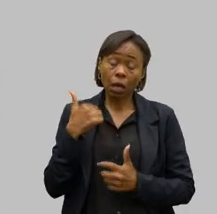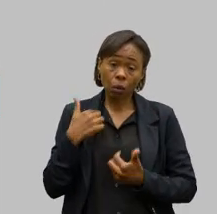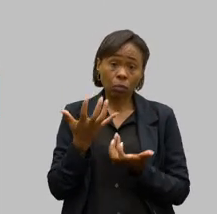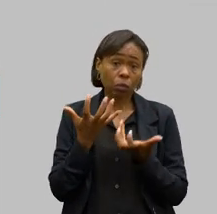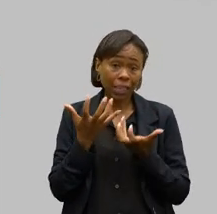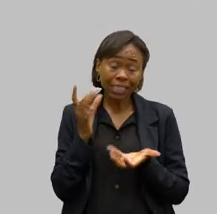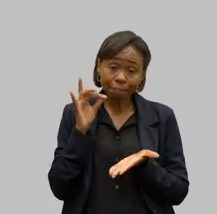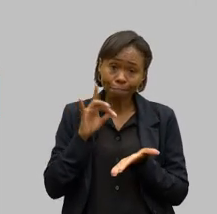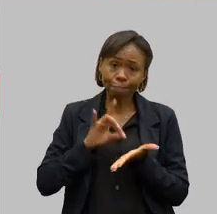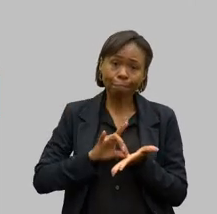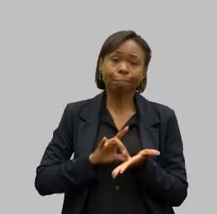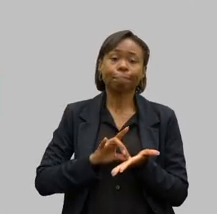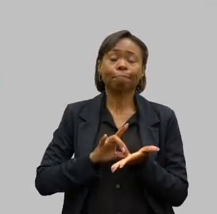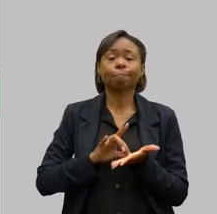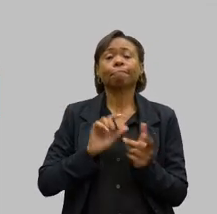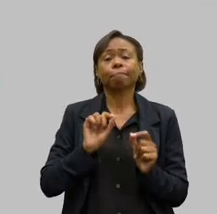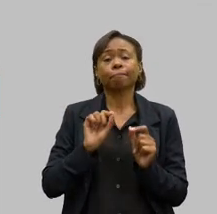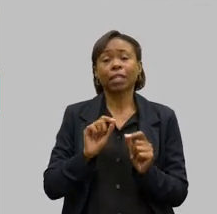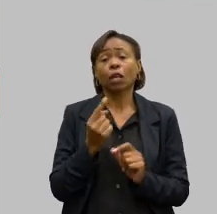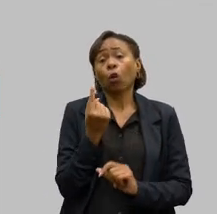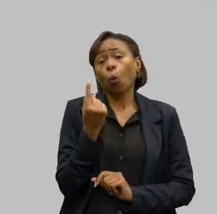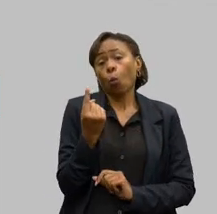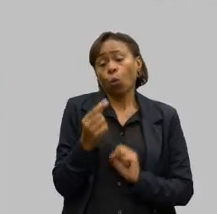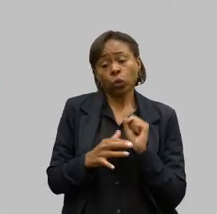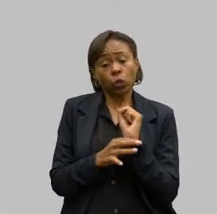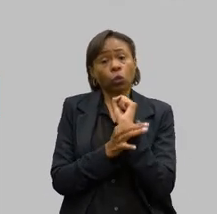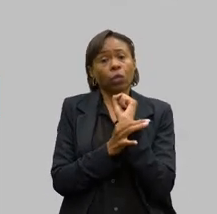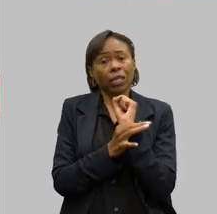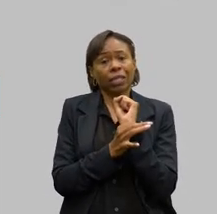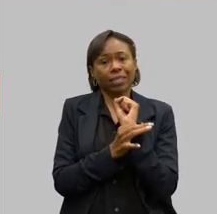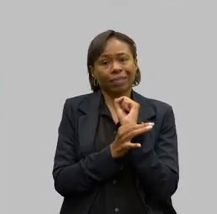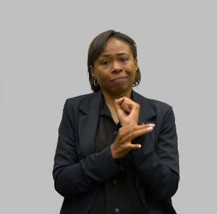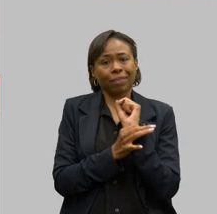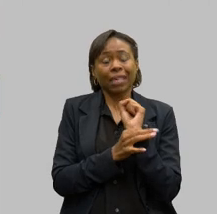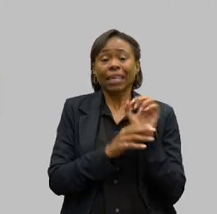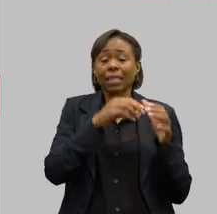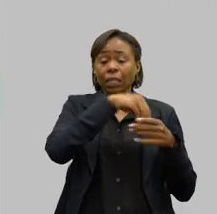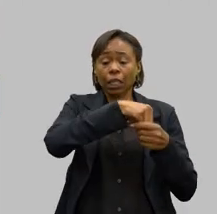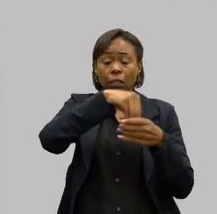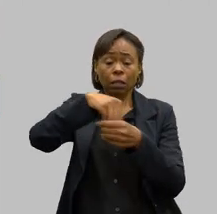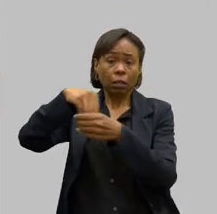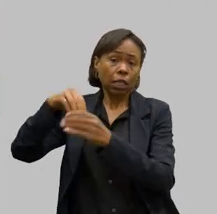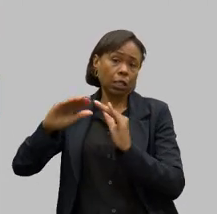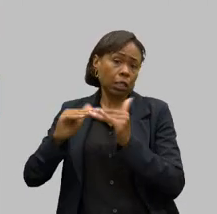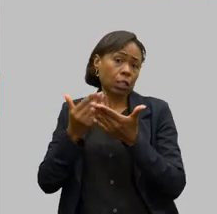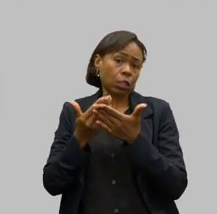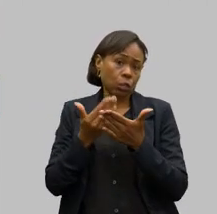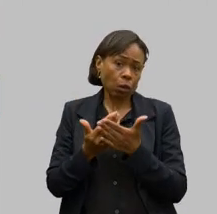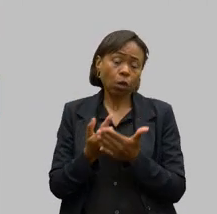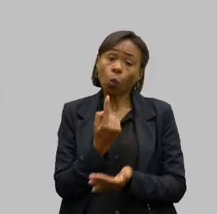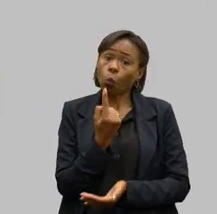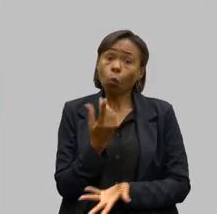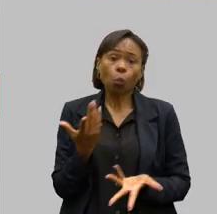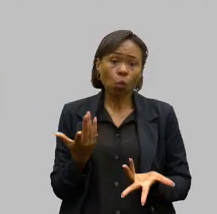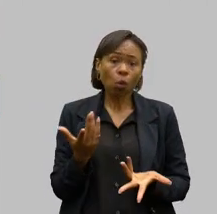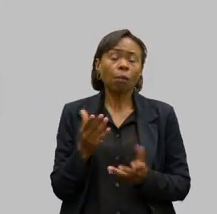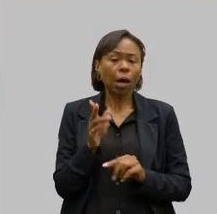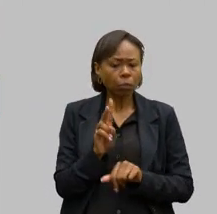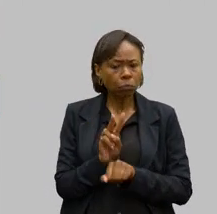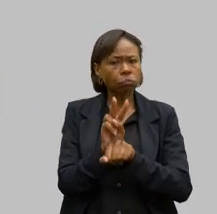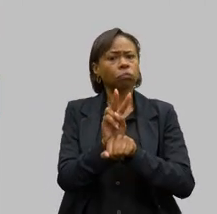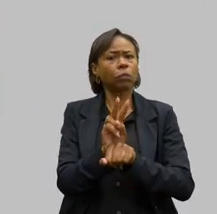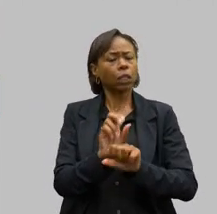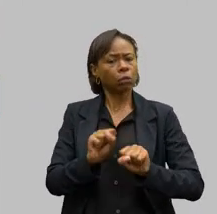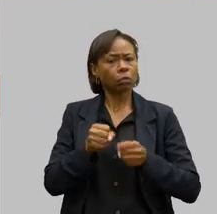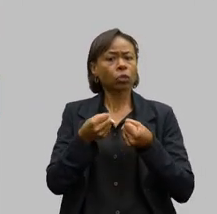tivéssemos um segurança em cada escola para garantir a segurança de todos os alunos da rede estadual e não teria problema nenhum que